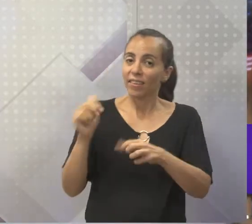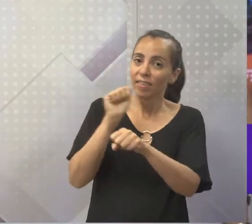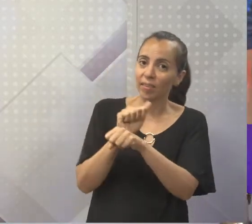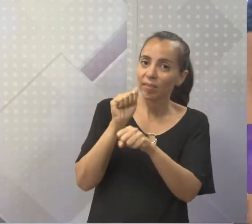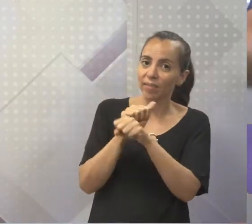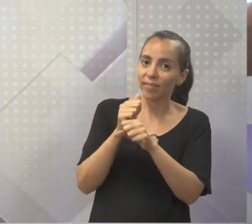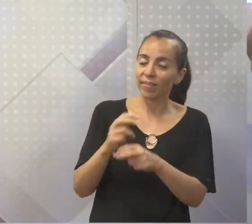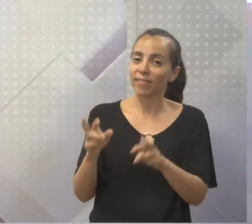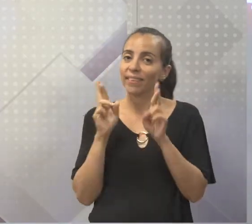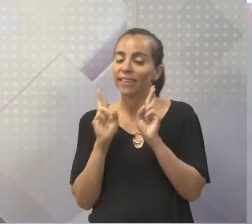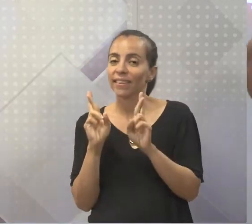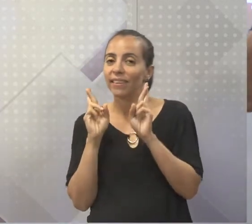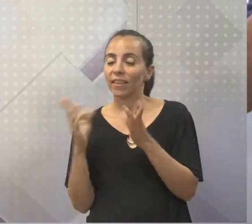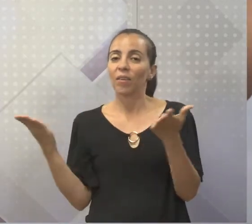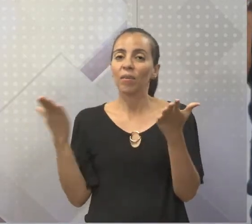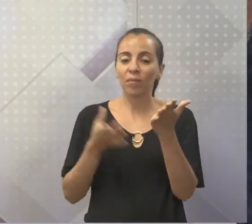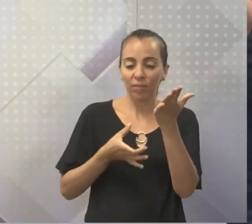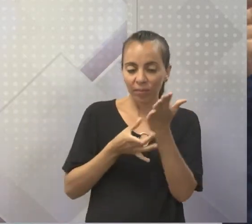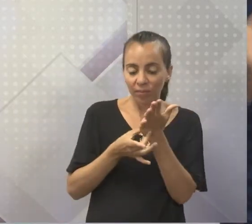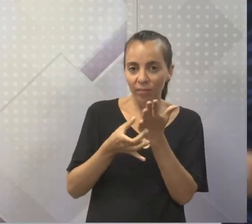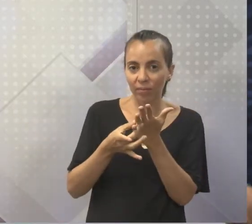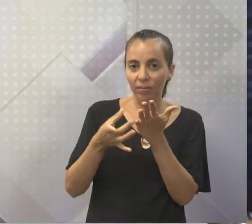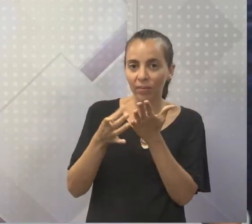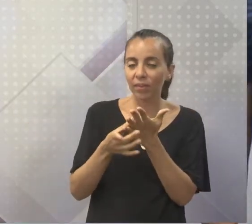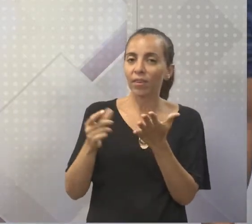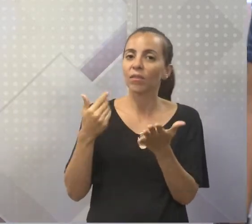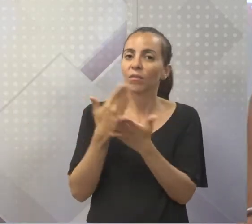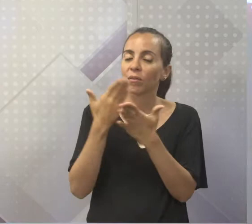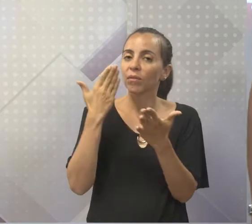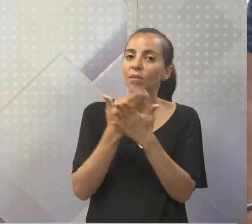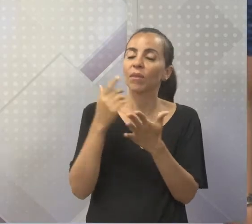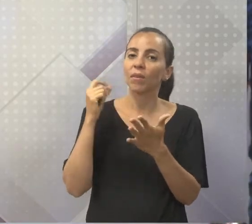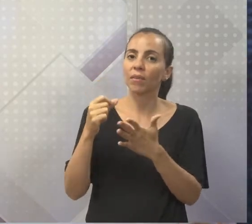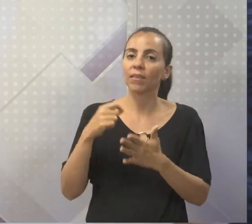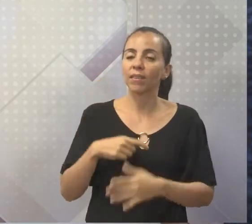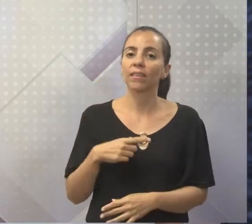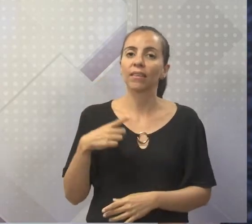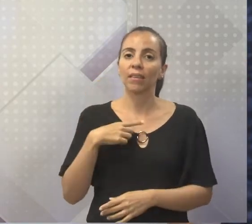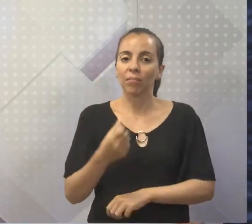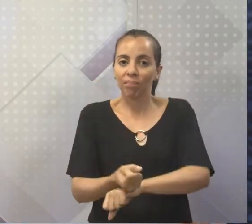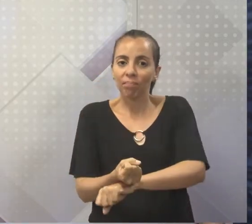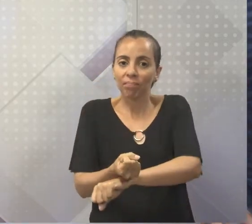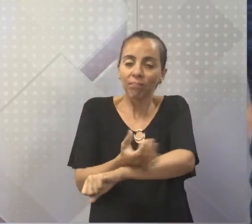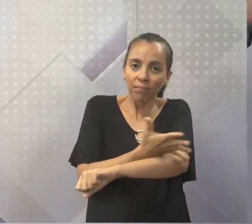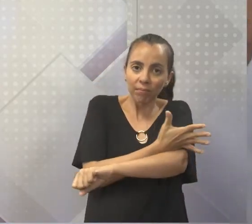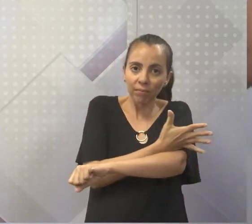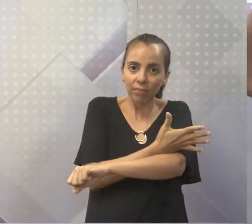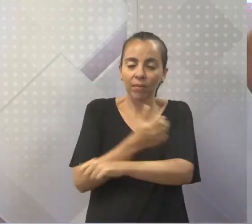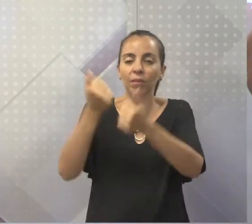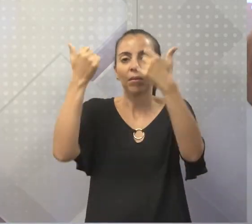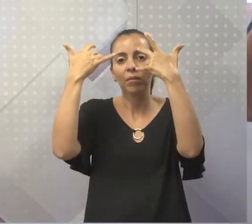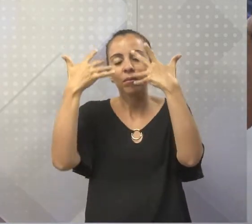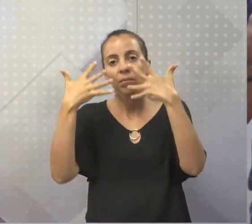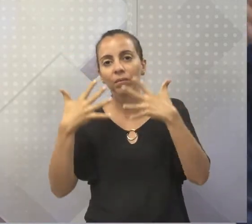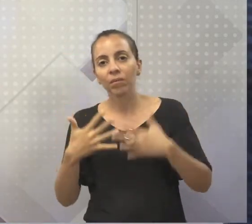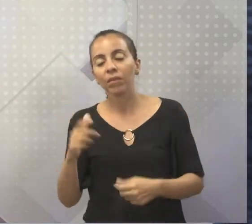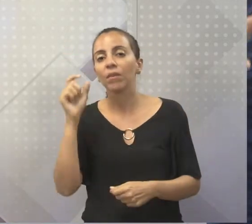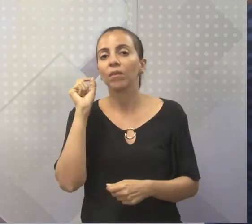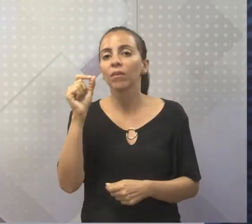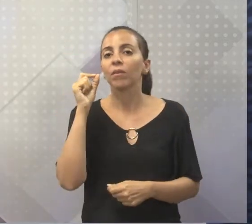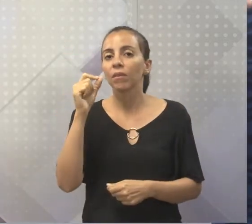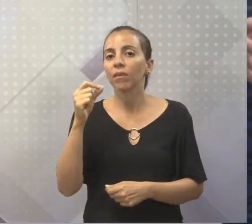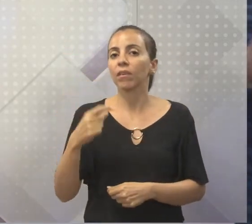pega o caderno que o assunto hoje é palpitante vamos falar de algo que está presente